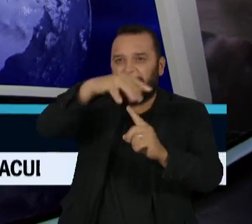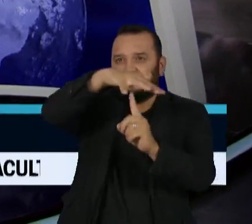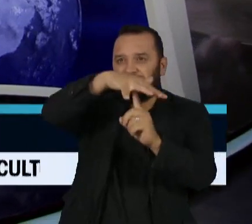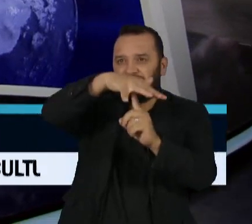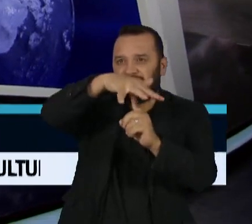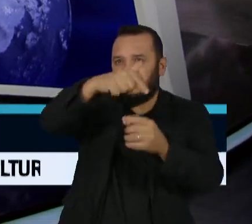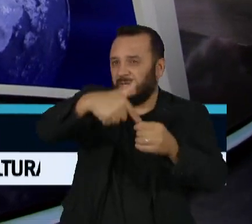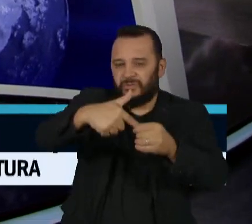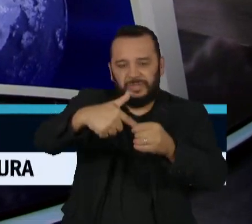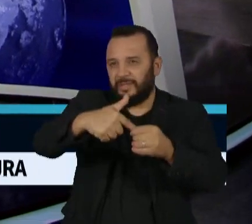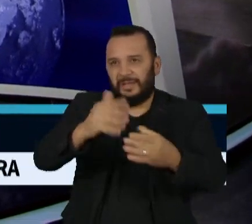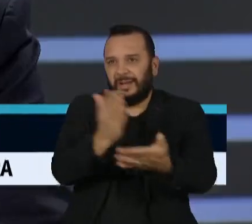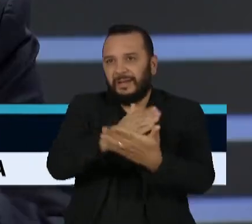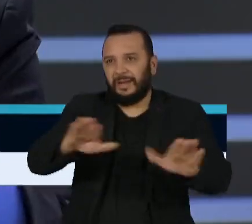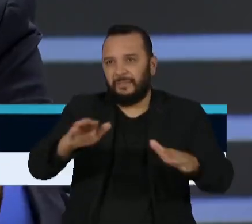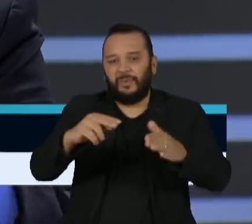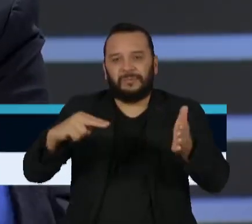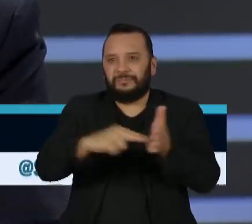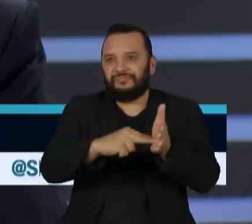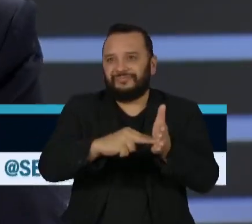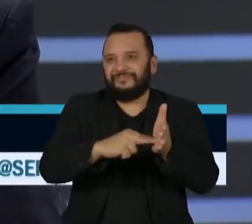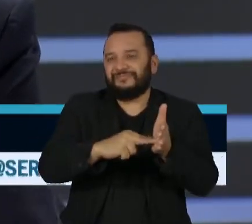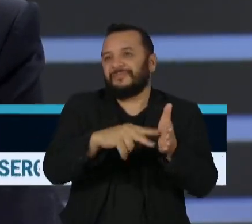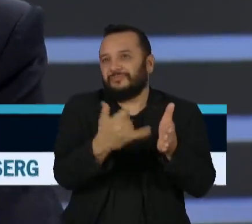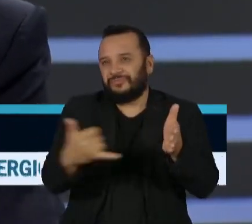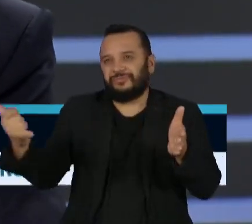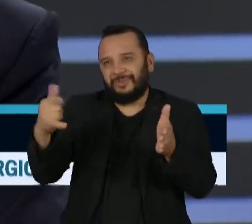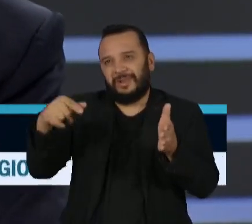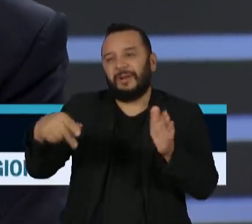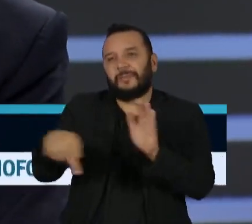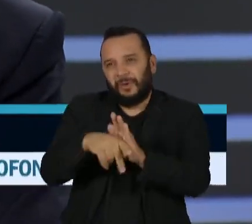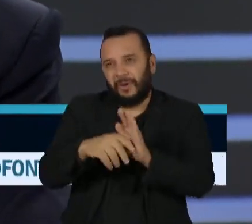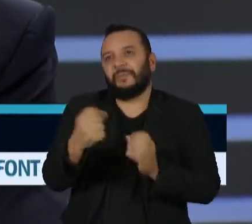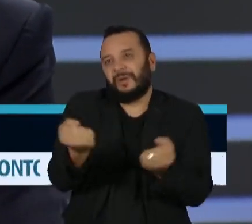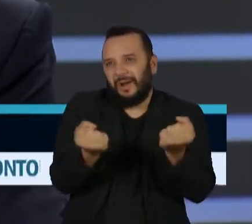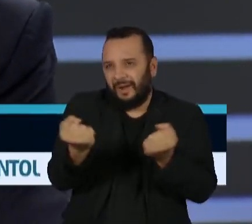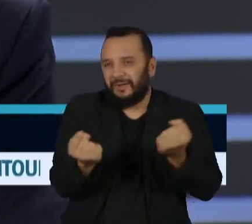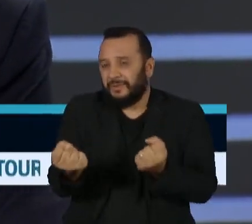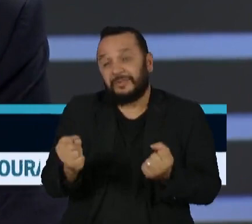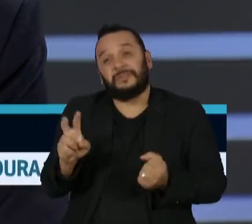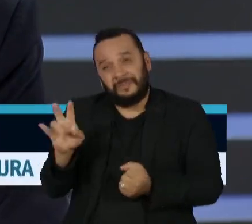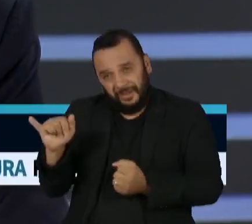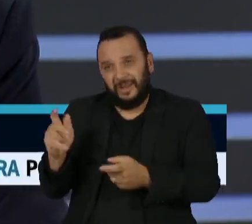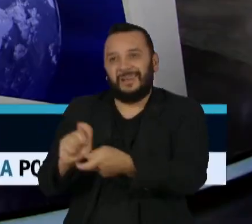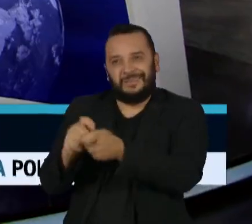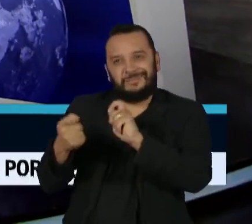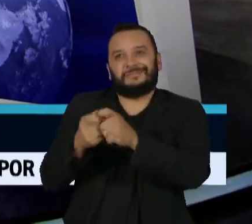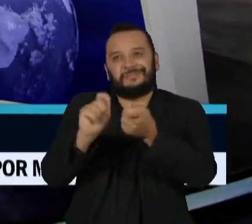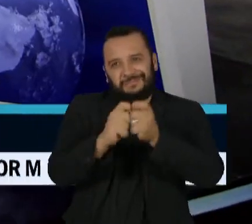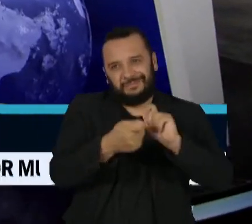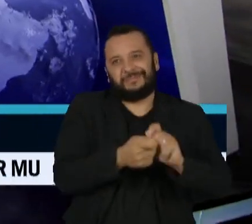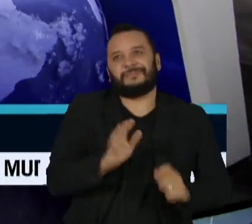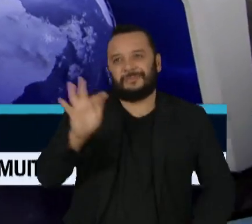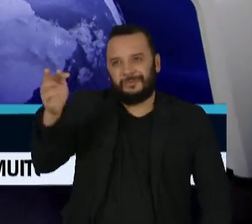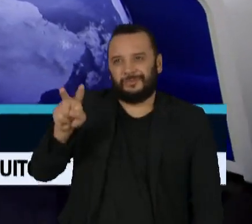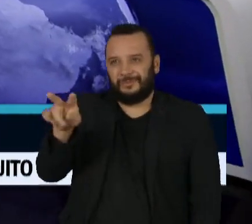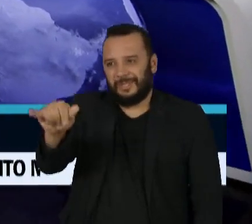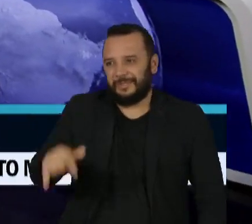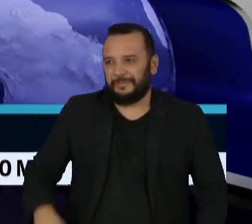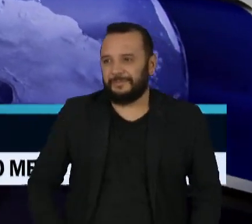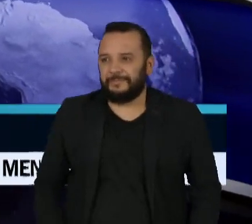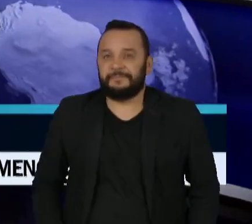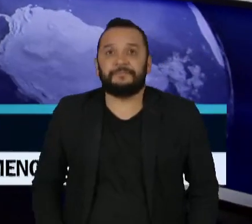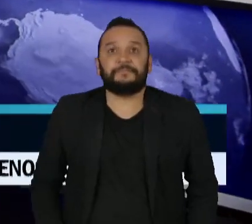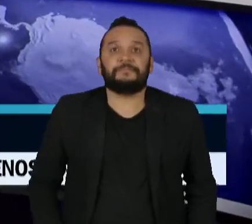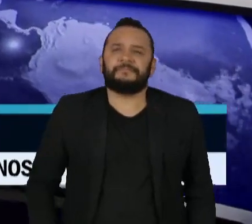alimentados com energia solar essa combinação no futuro vai dar um outro movimento e Sakamoto Você acha que nós ainda estamos